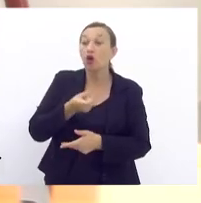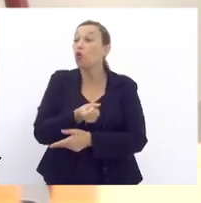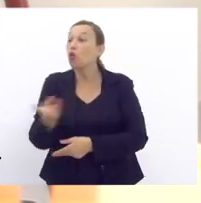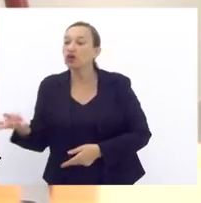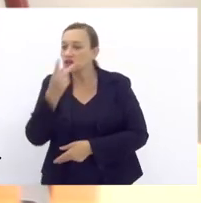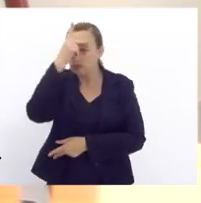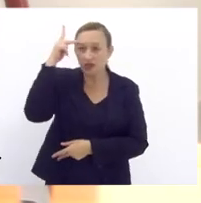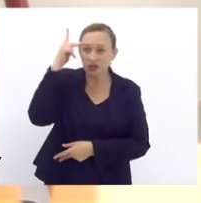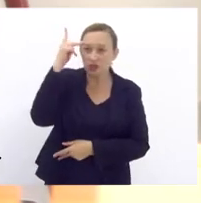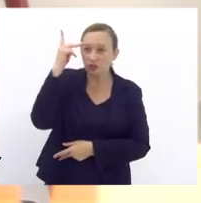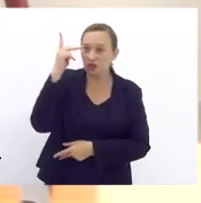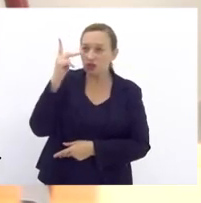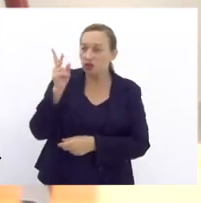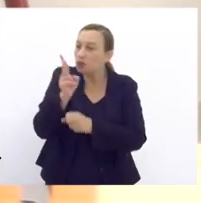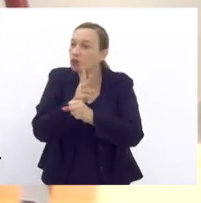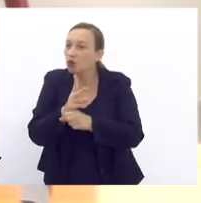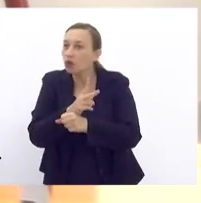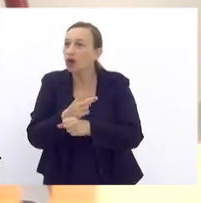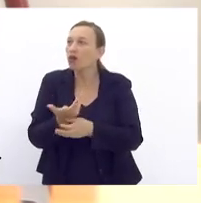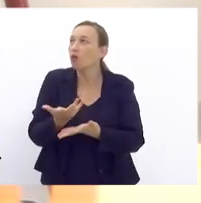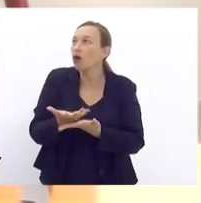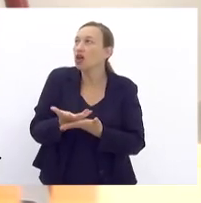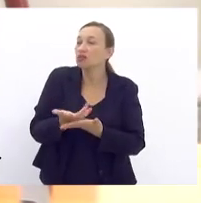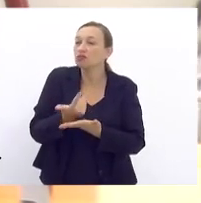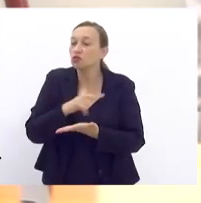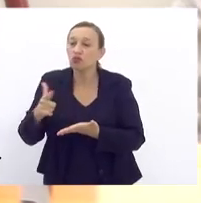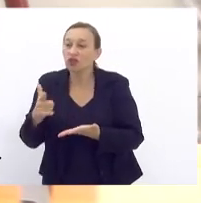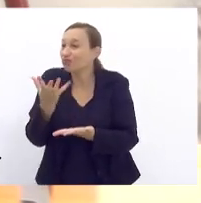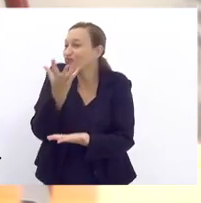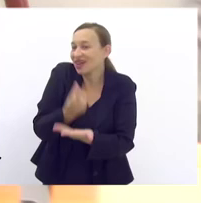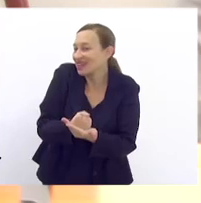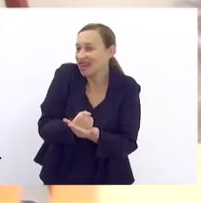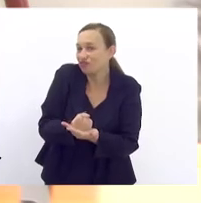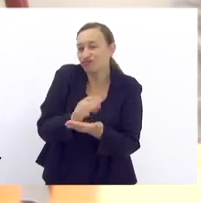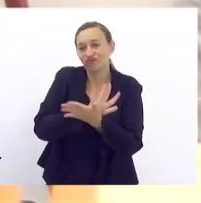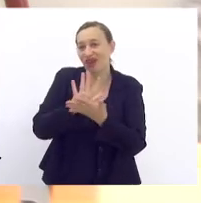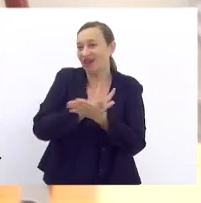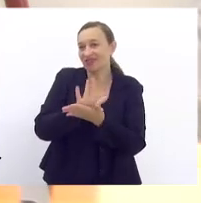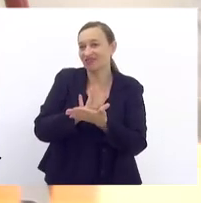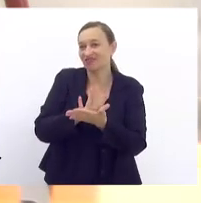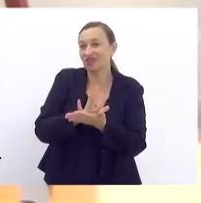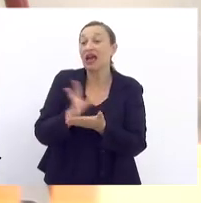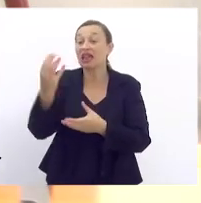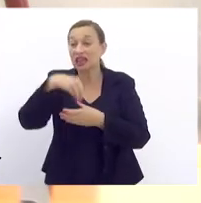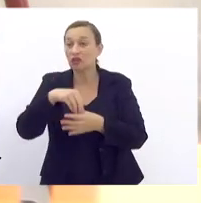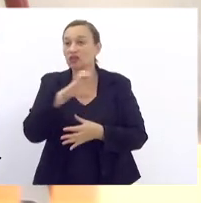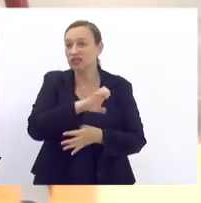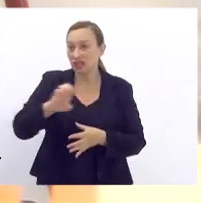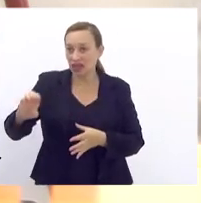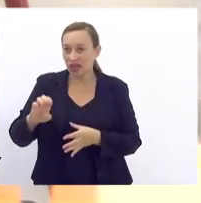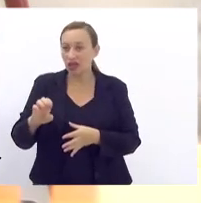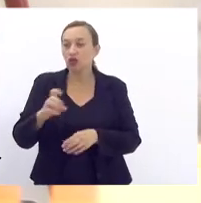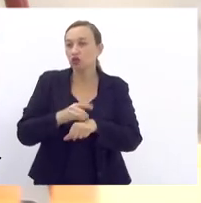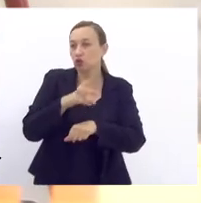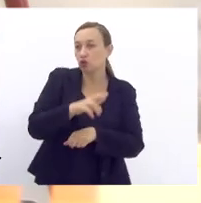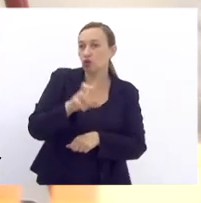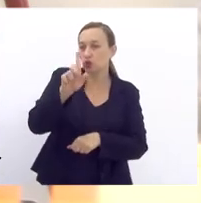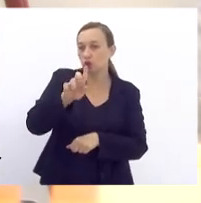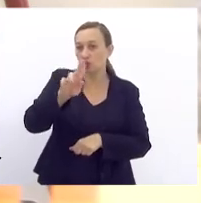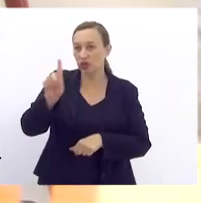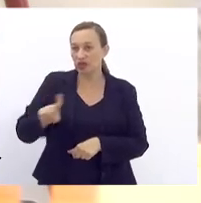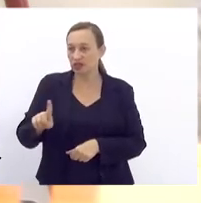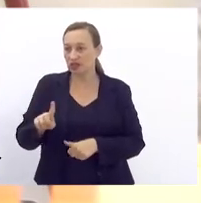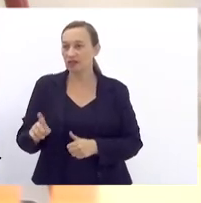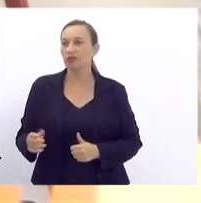pessoas que estão buscando não é e nós não temos um cadastro efetivo dentro do CIEE o Doutor Luiz estava dizendo isso para mim